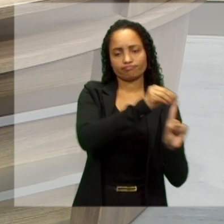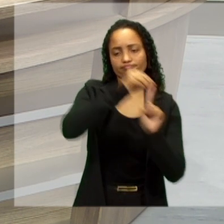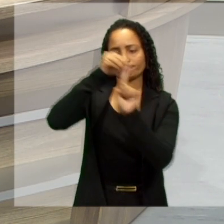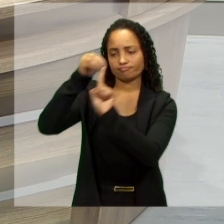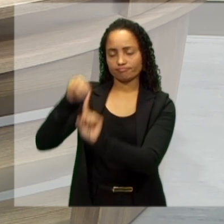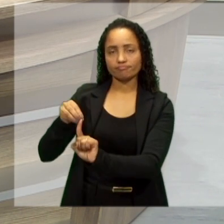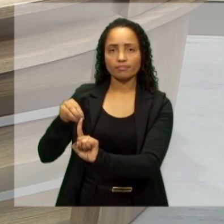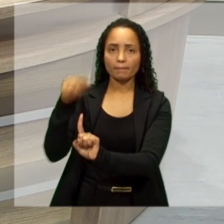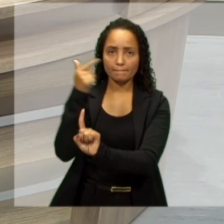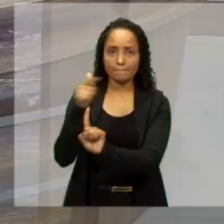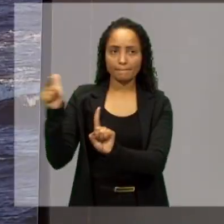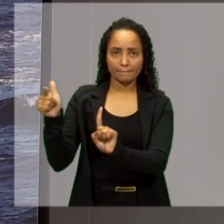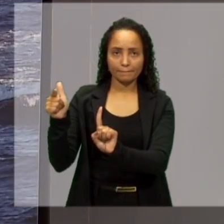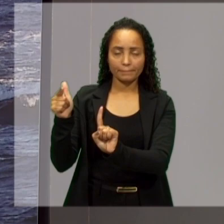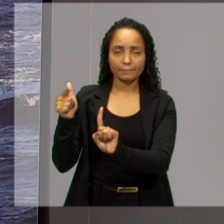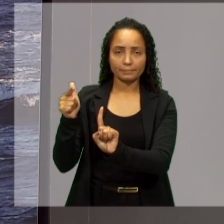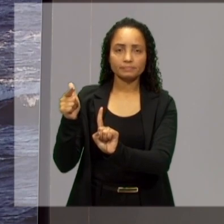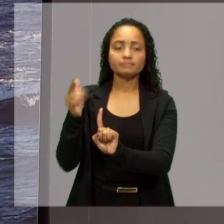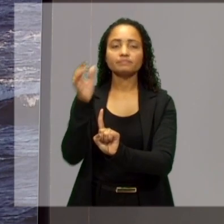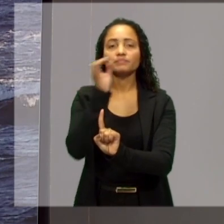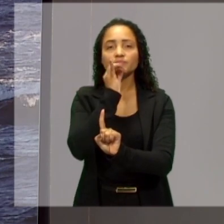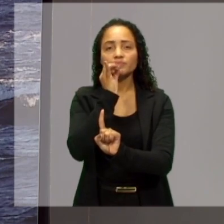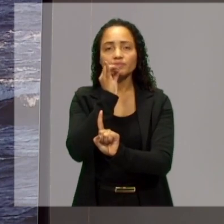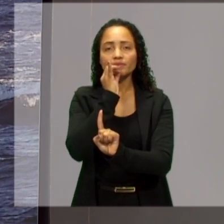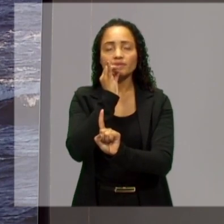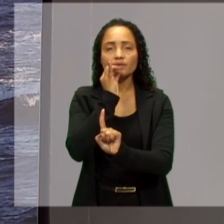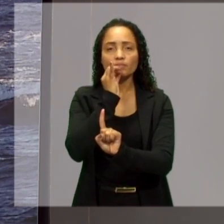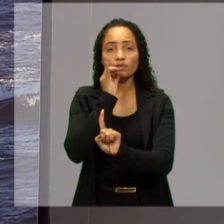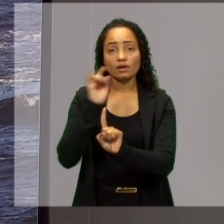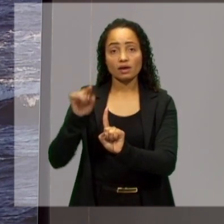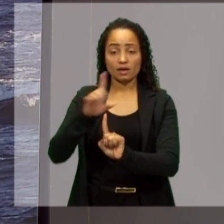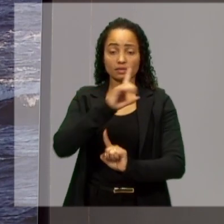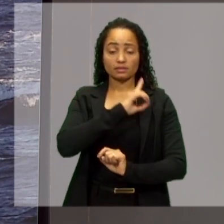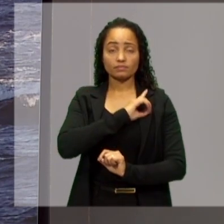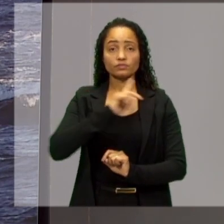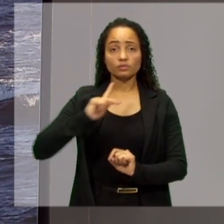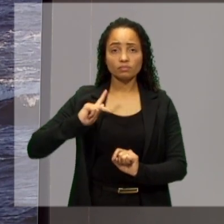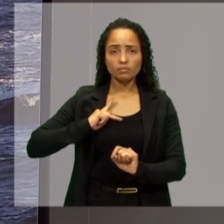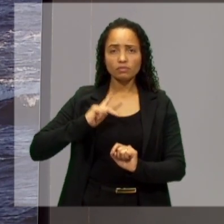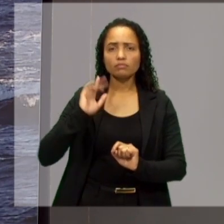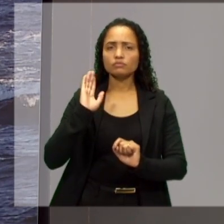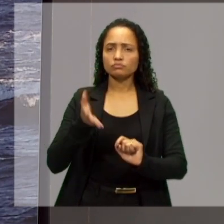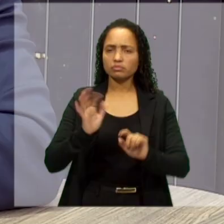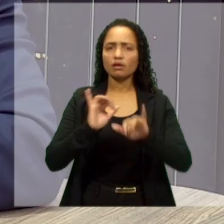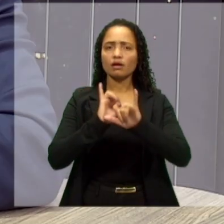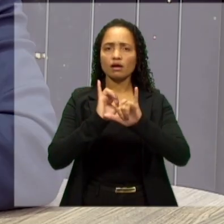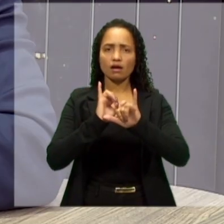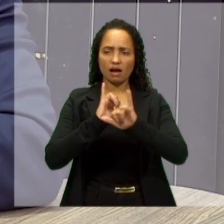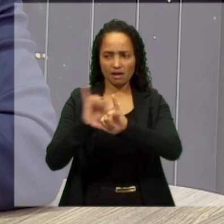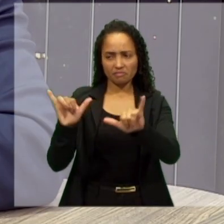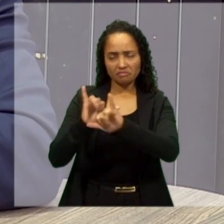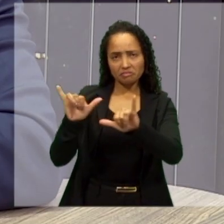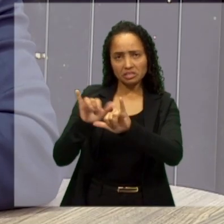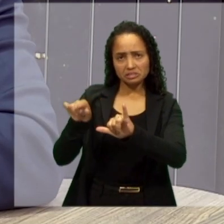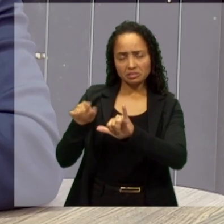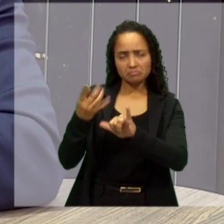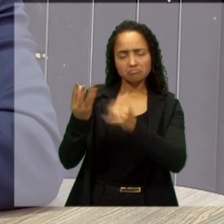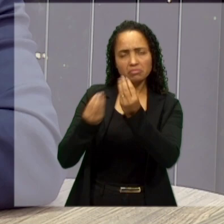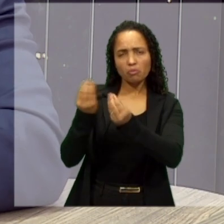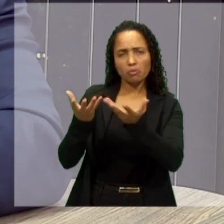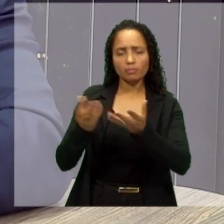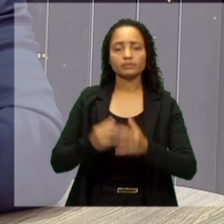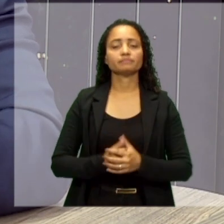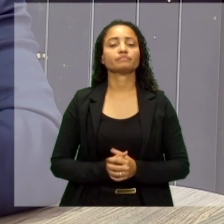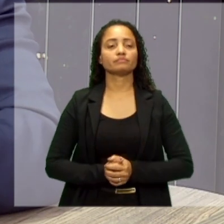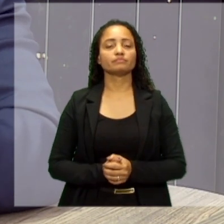exemplo, ela necessariamente a defensoria já é comunicada disso e entra no caso? Como é que é? Exatamente.